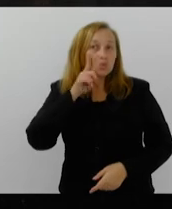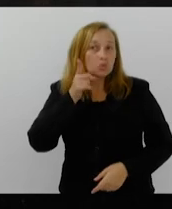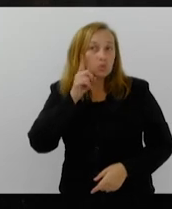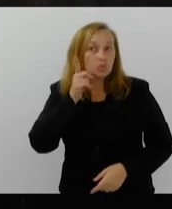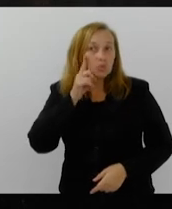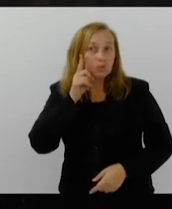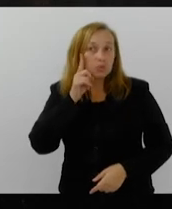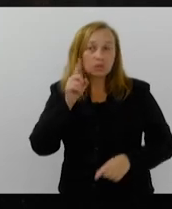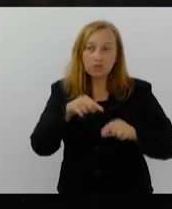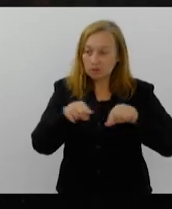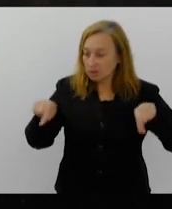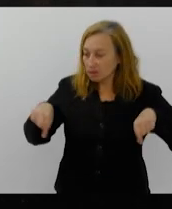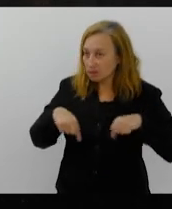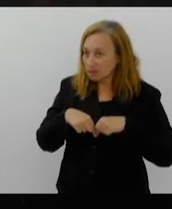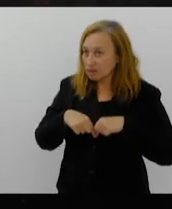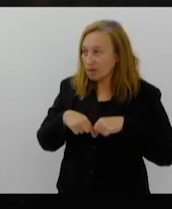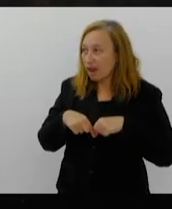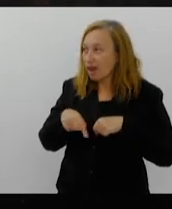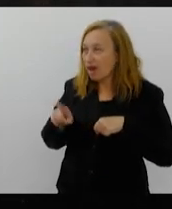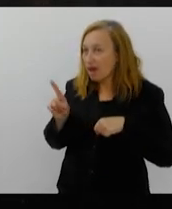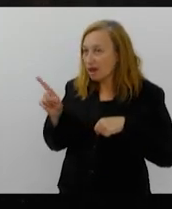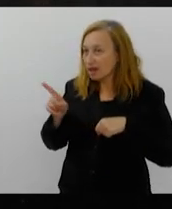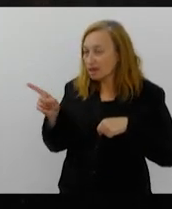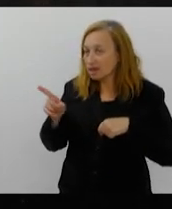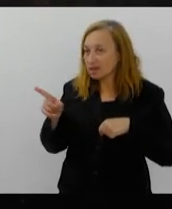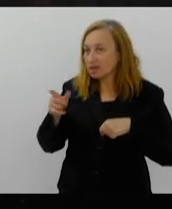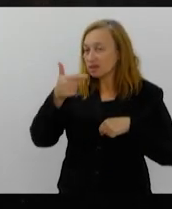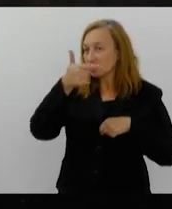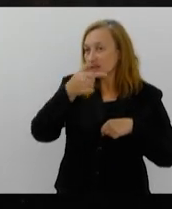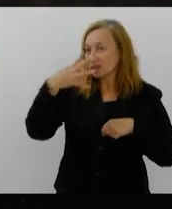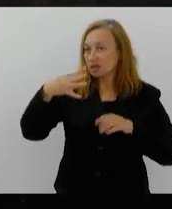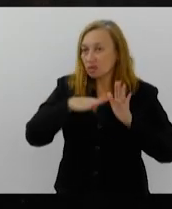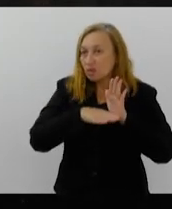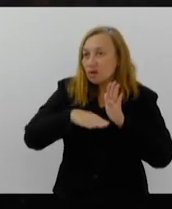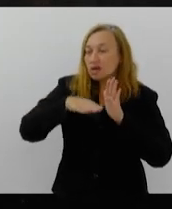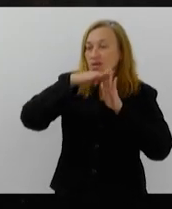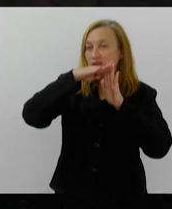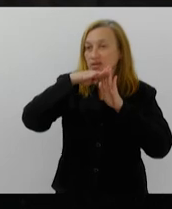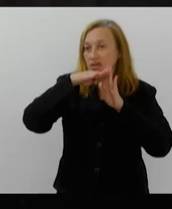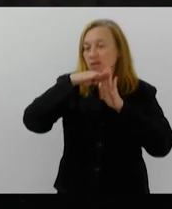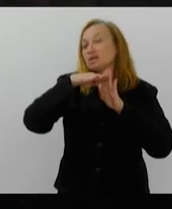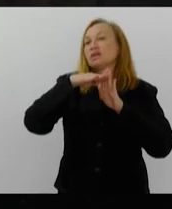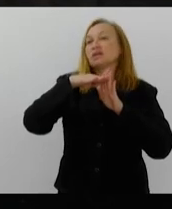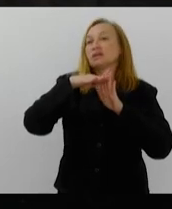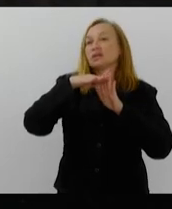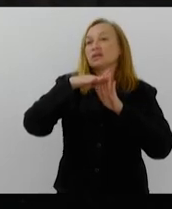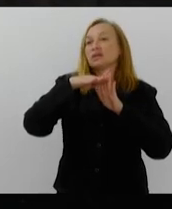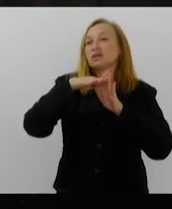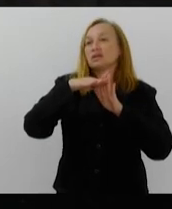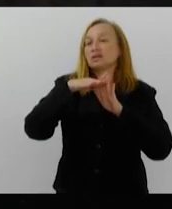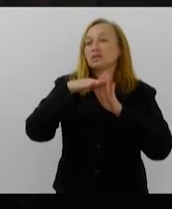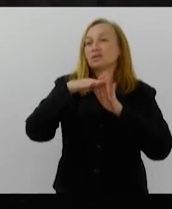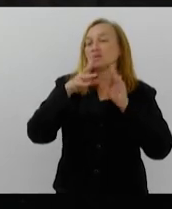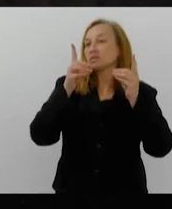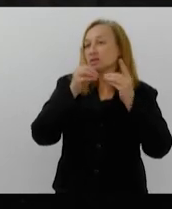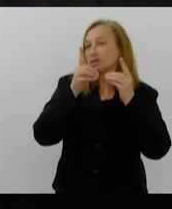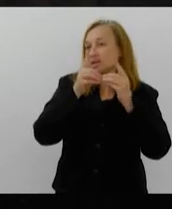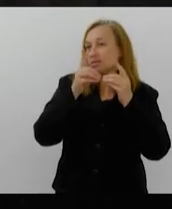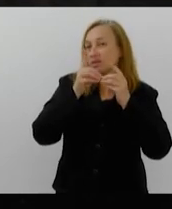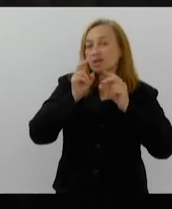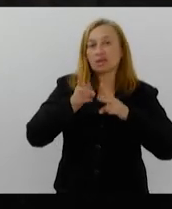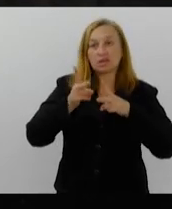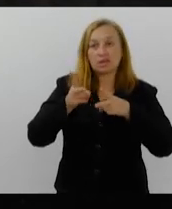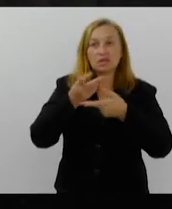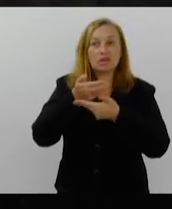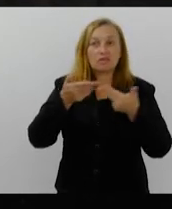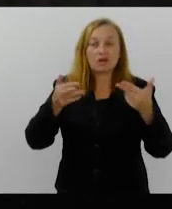nossa salinha aqui no 24º andar é alvo, né, de constantes atendimentos, né,